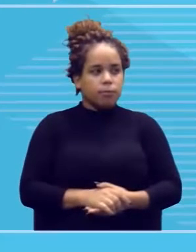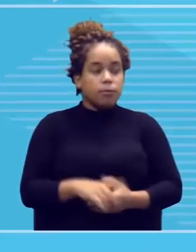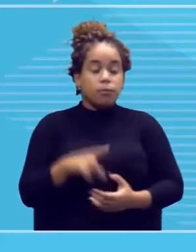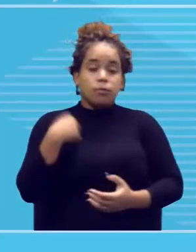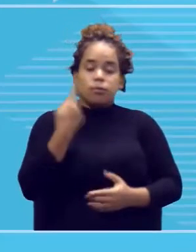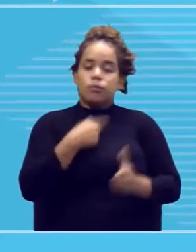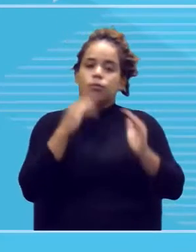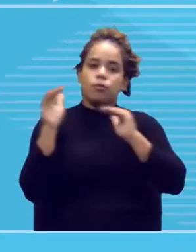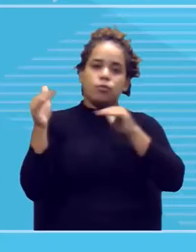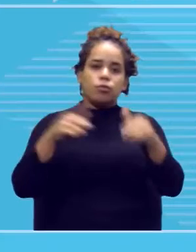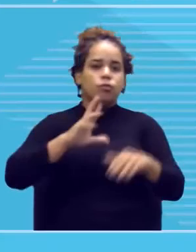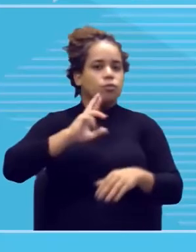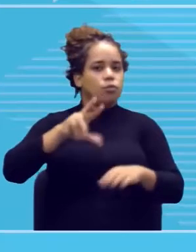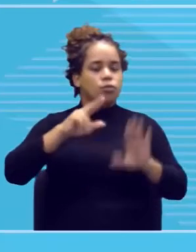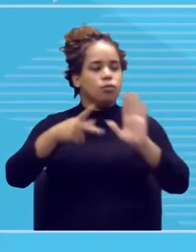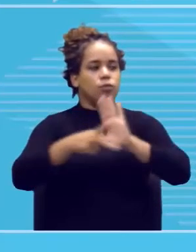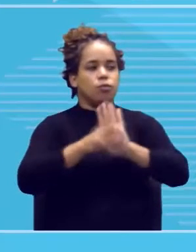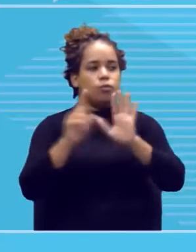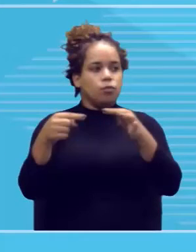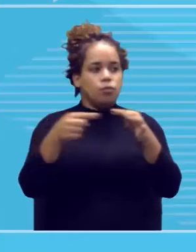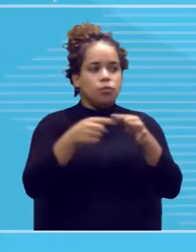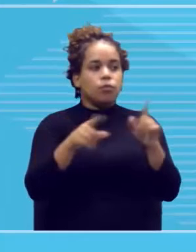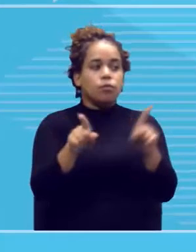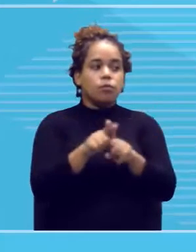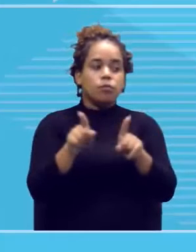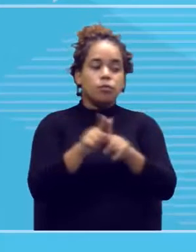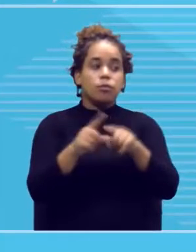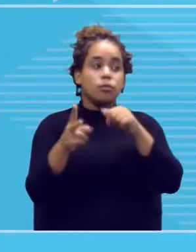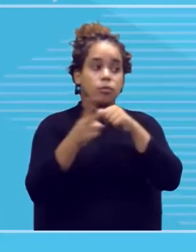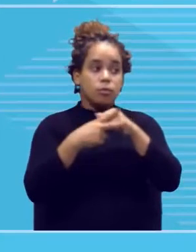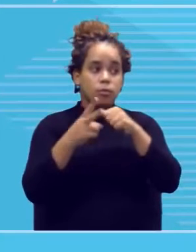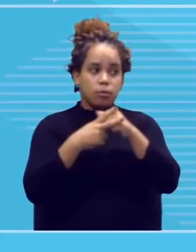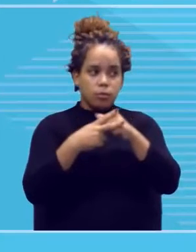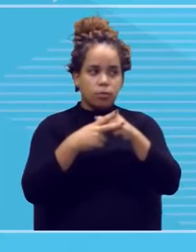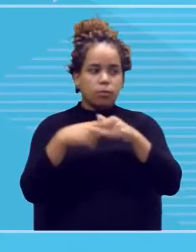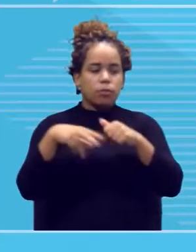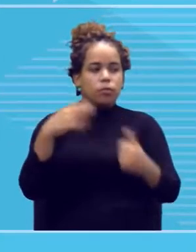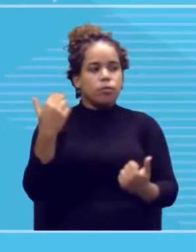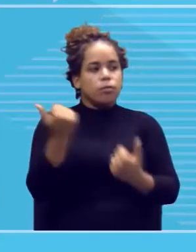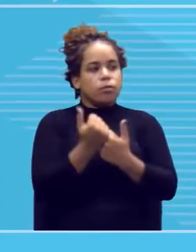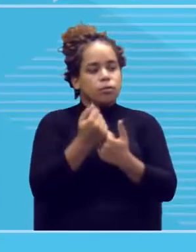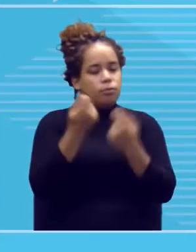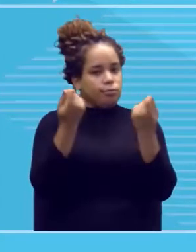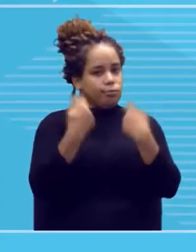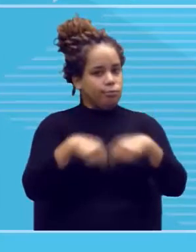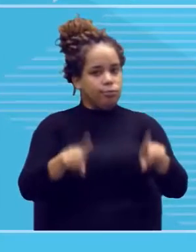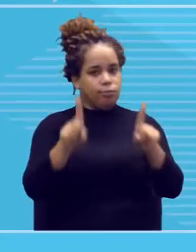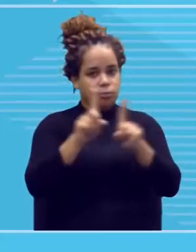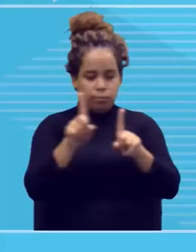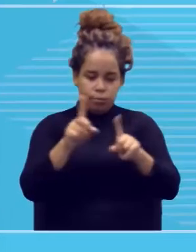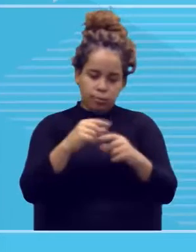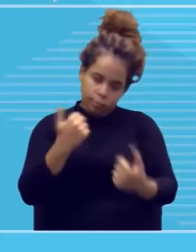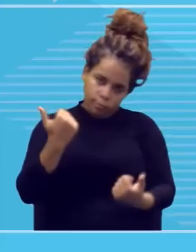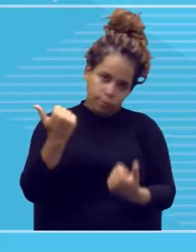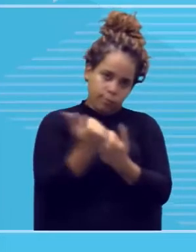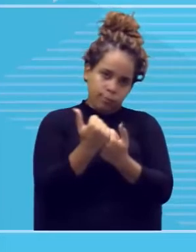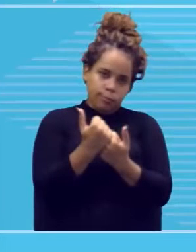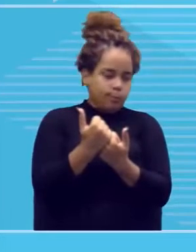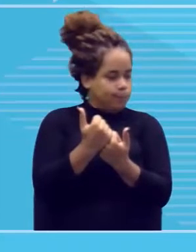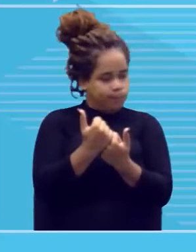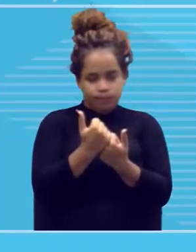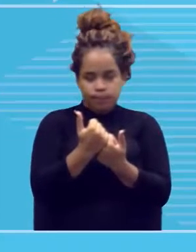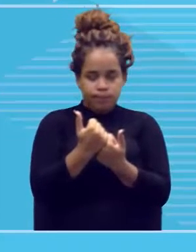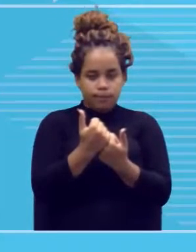não é isso Olha só temos Morais também não precisam de auxiliares ele já são os auxiliares Eles